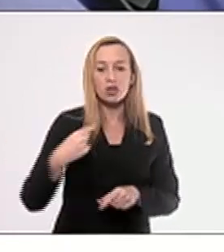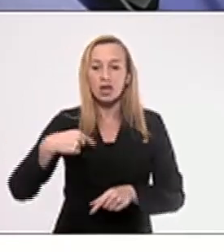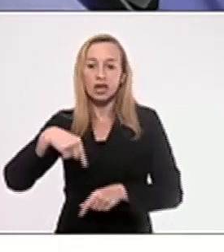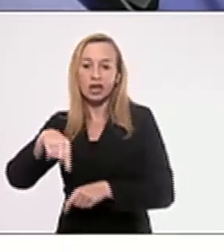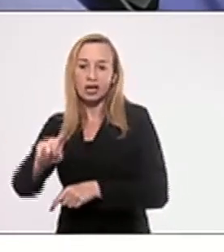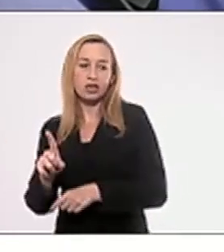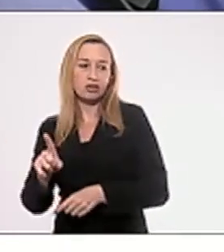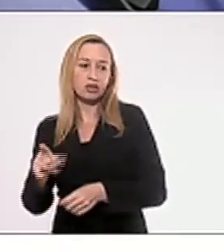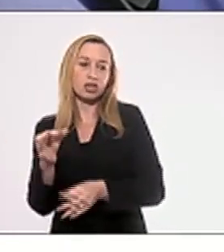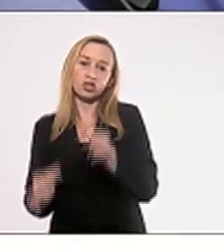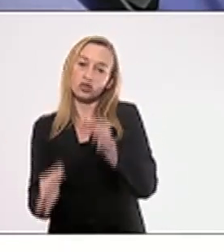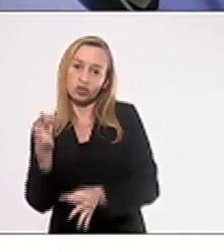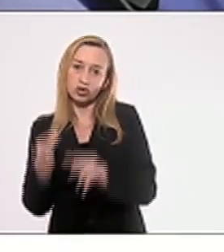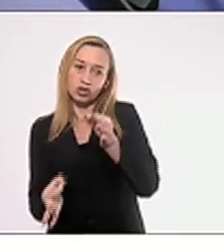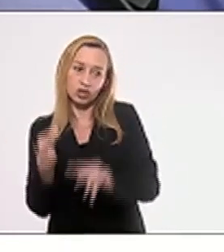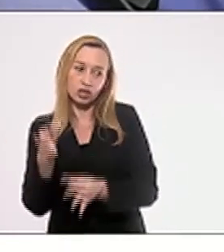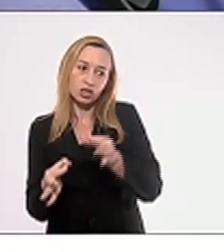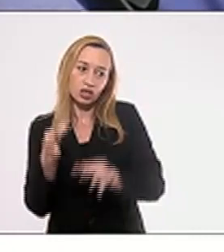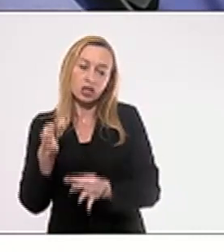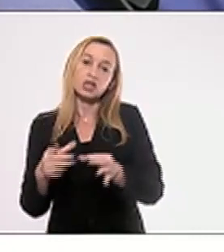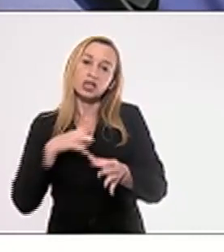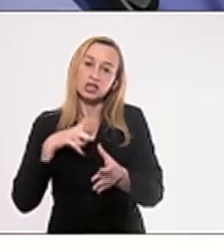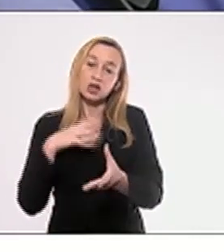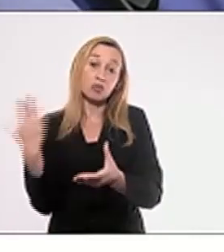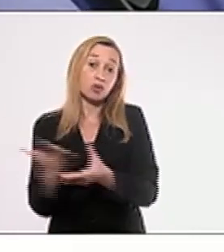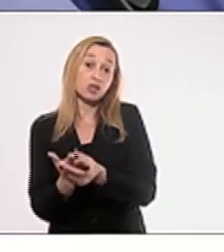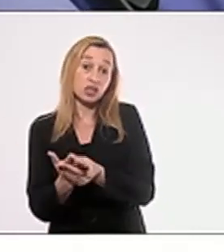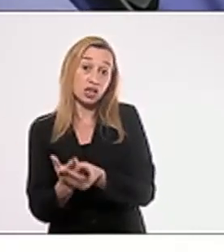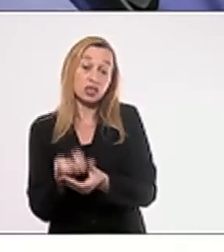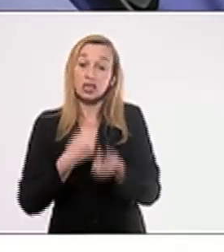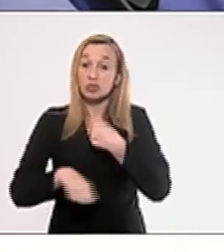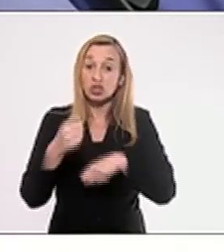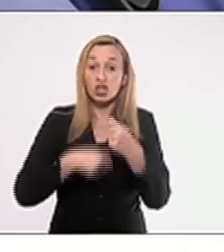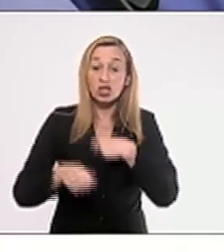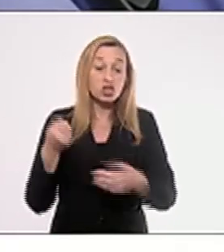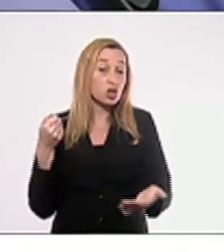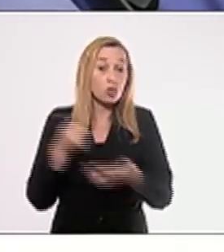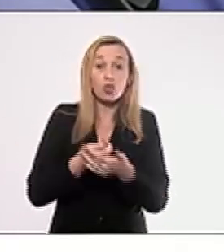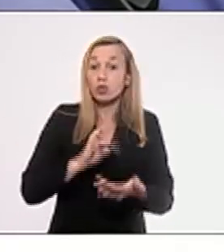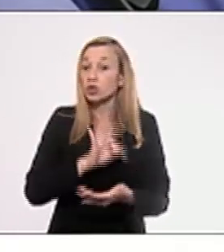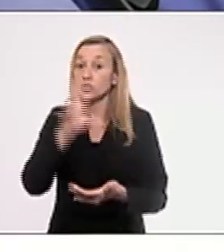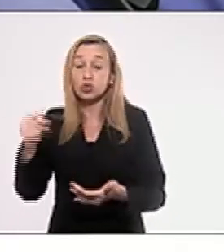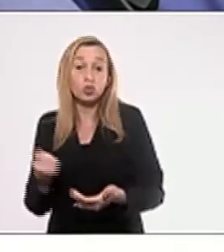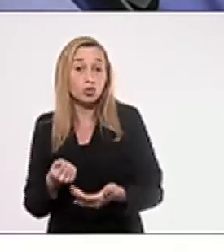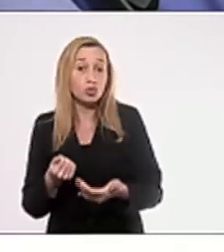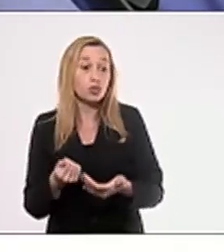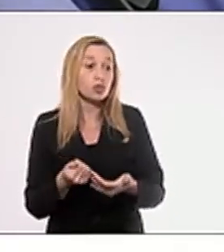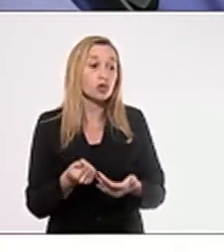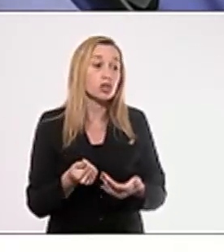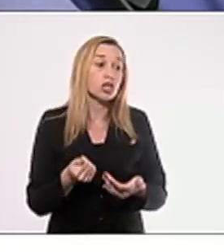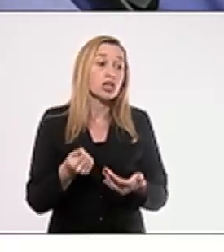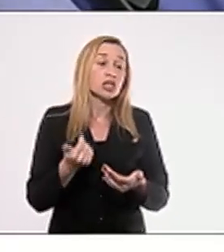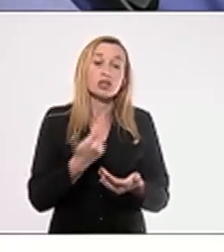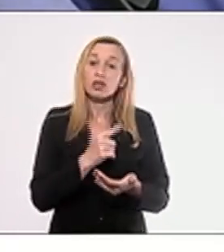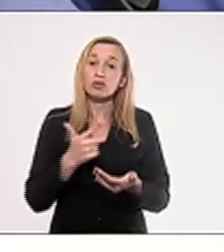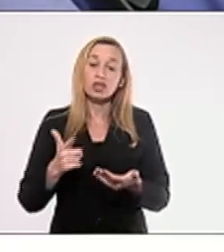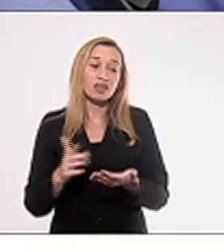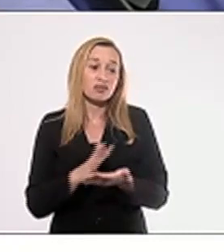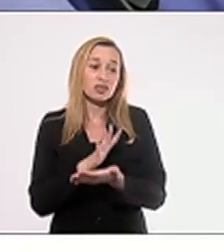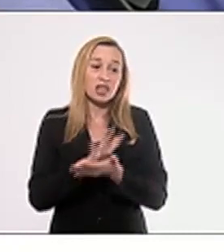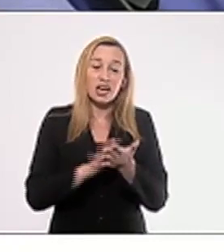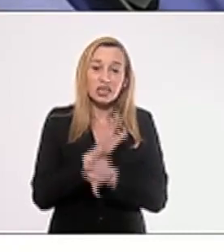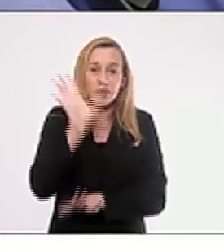PROCON, que nasce um processo administrativo, que cumpre todas as fases legais, e não havendo ainda assim uma